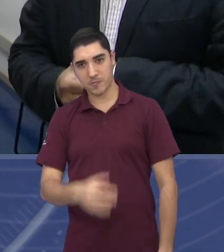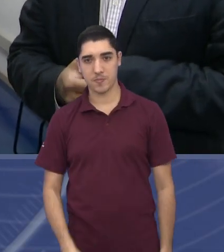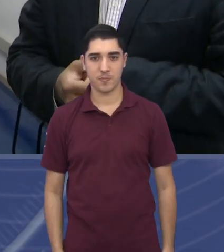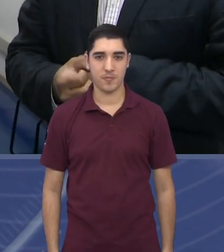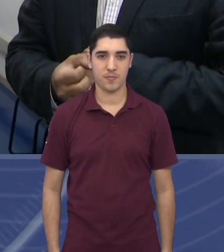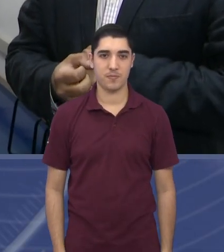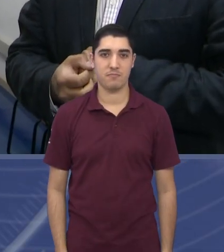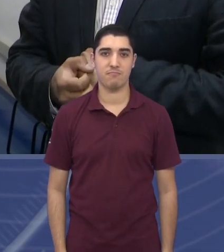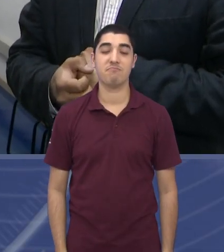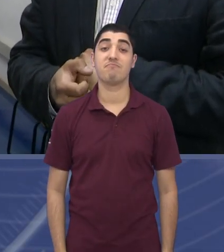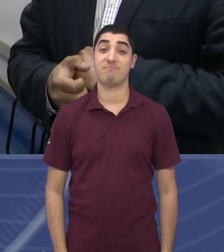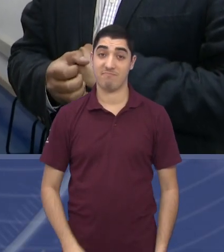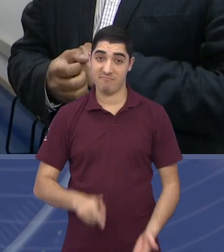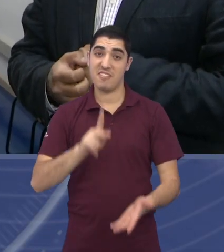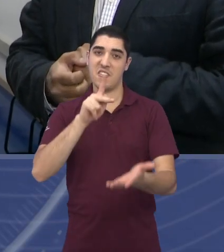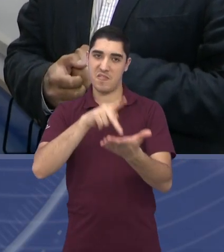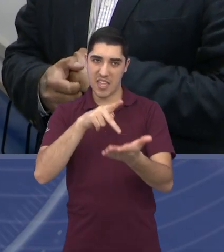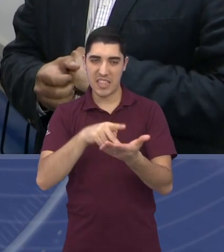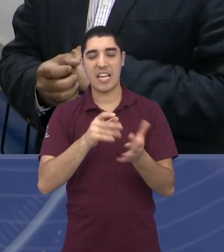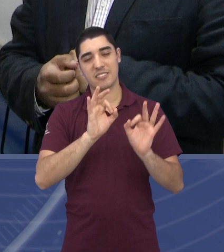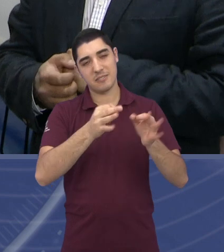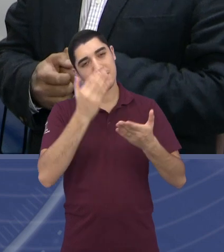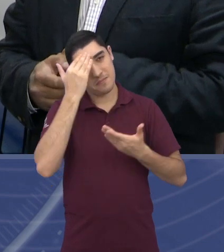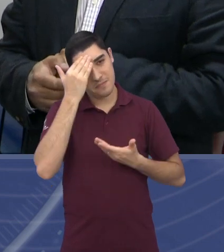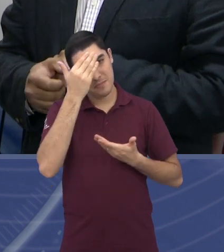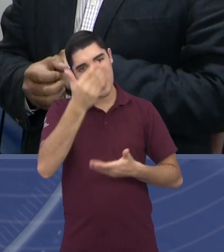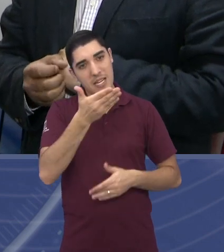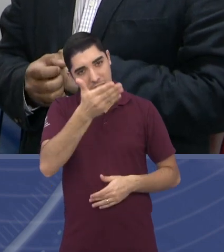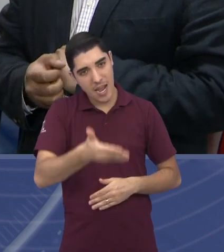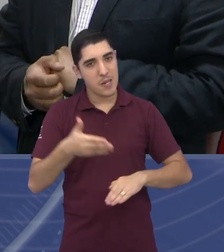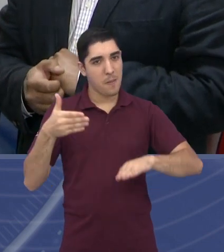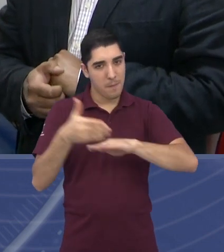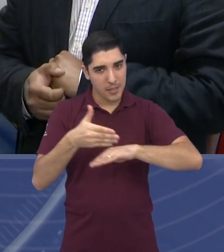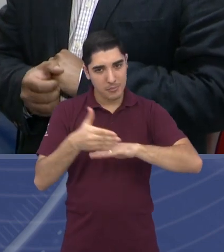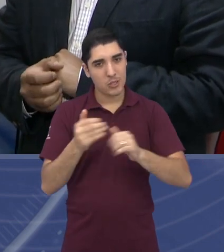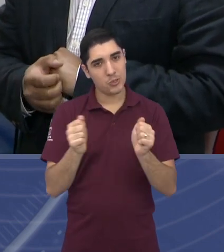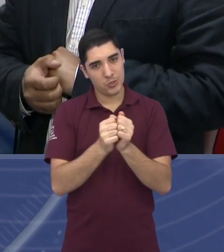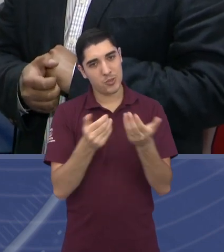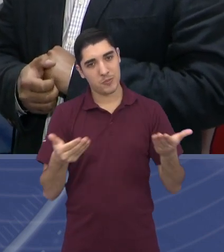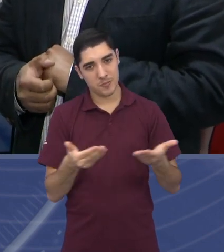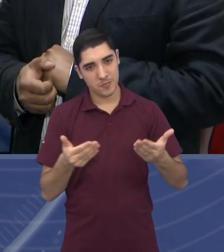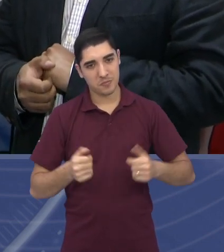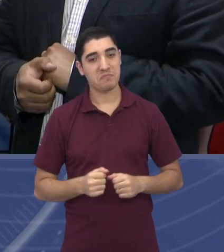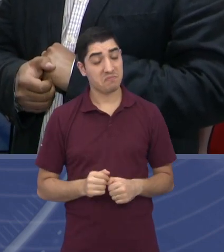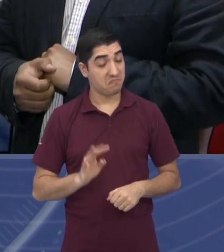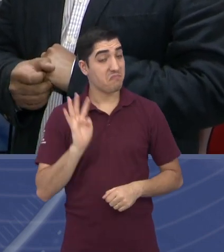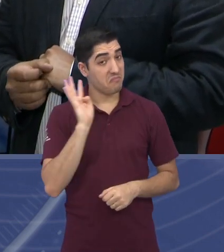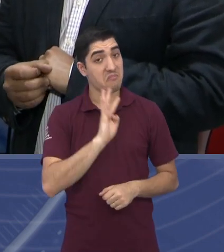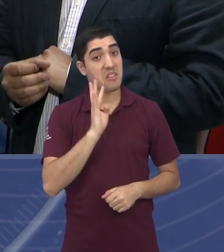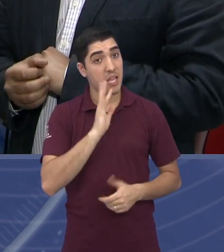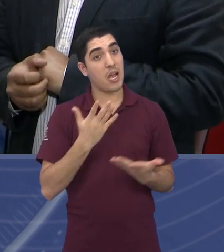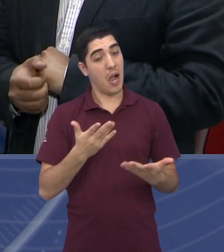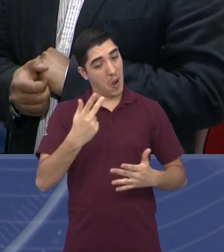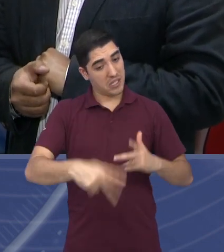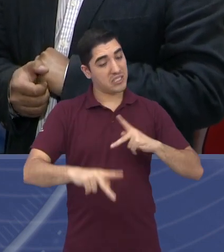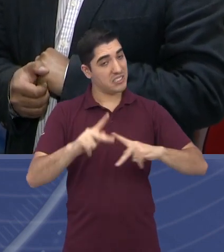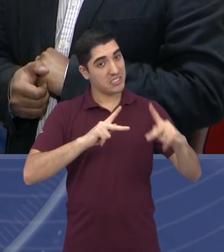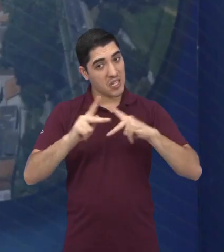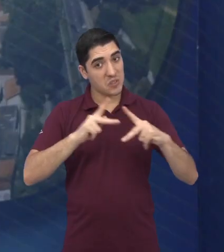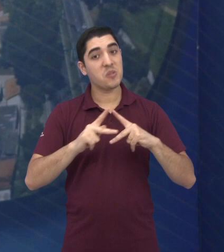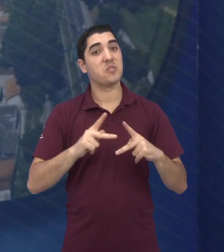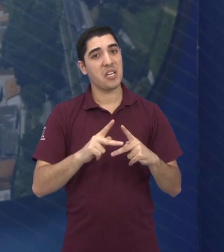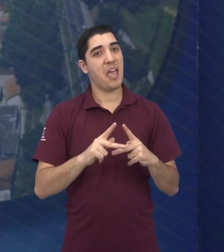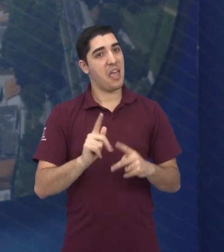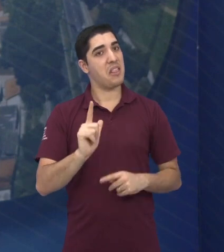você. Sem dúvida, Ti. Então, obrigada pela participação aqui com a gente. Bacana, né? São José